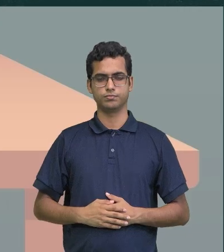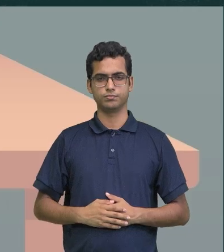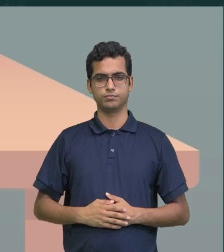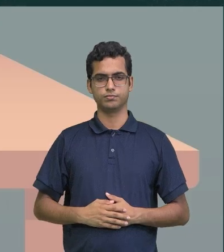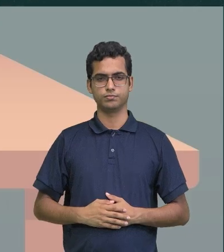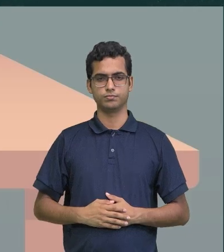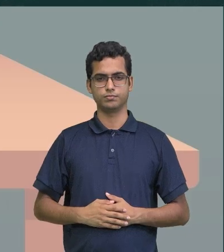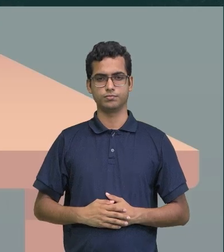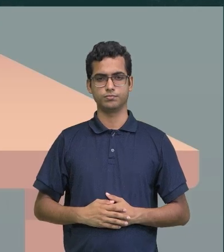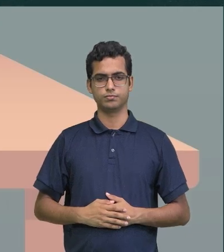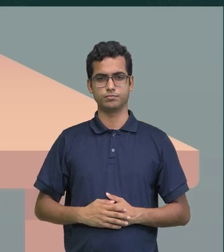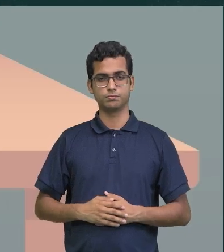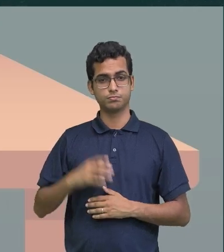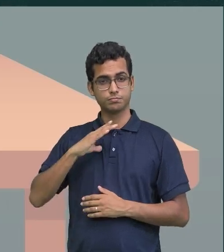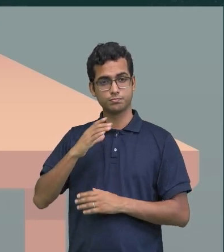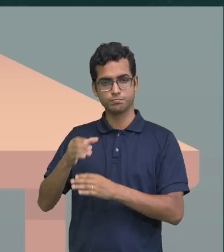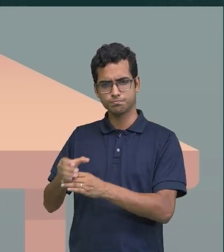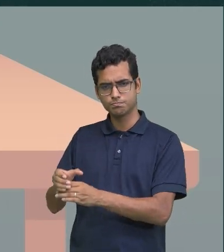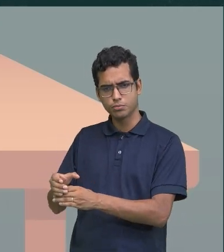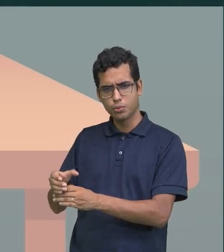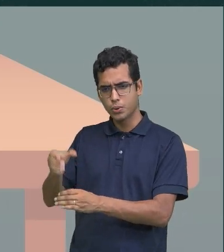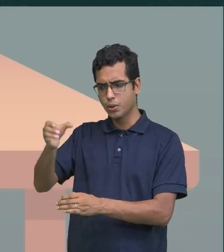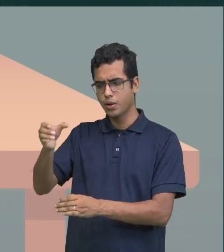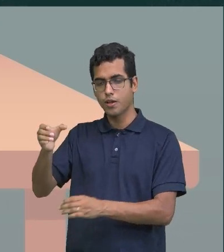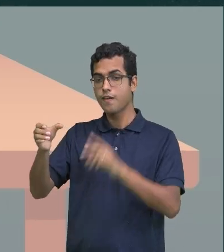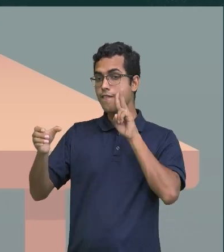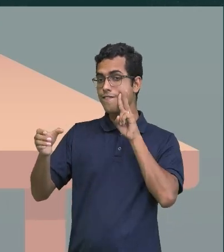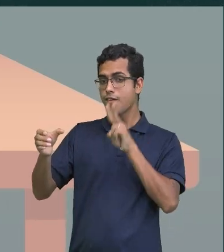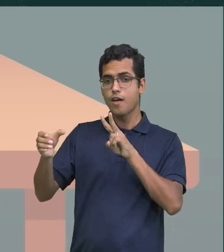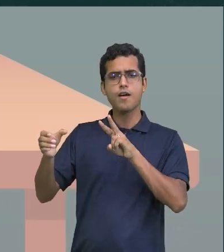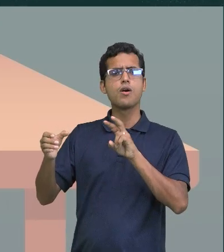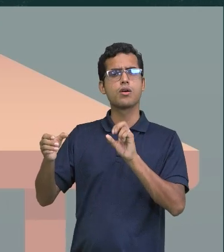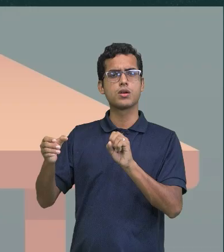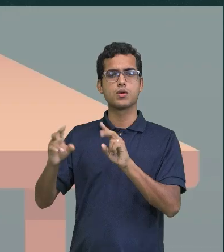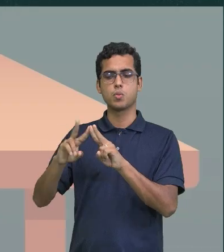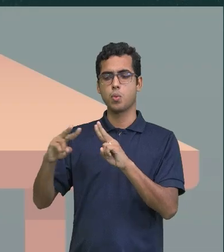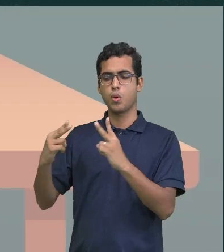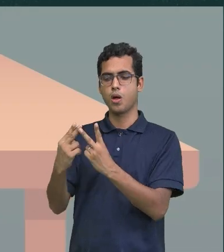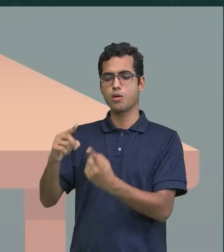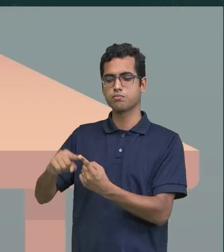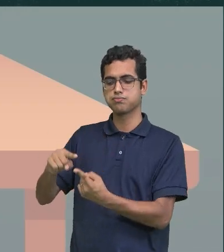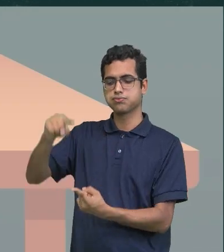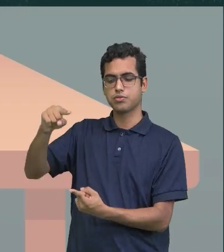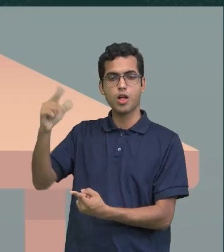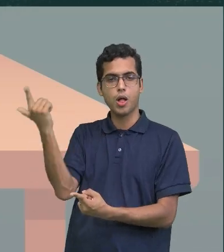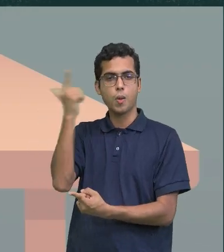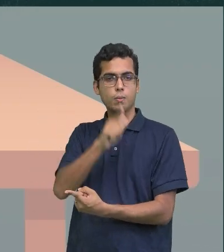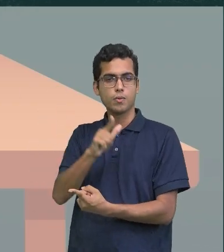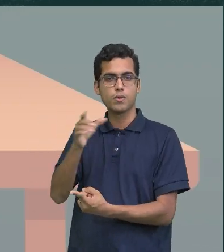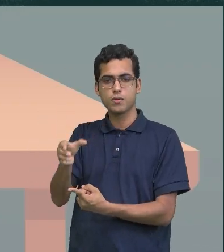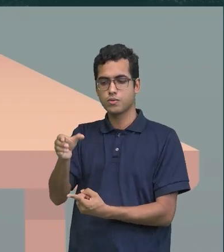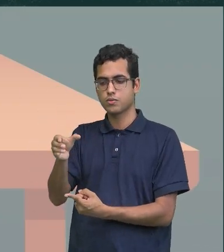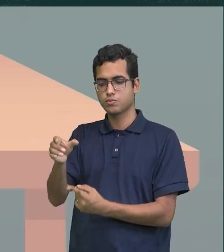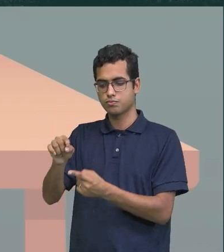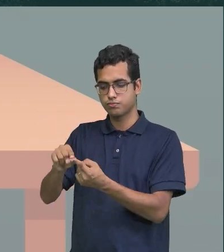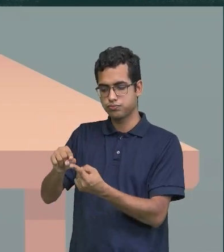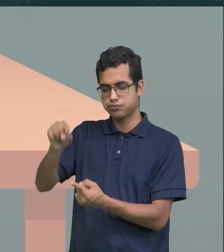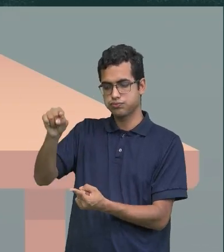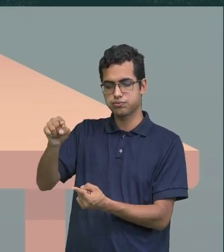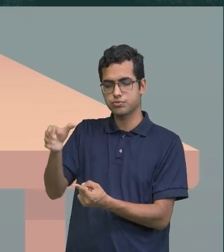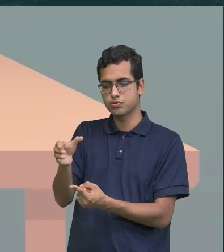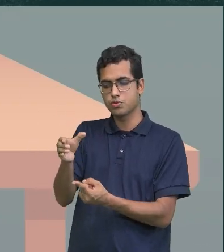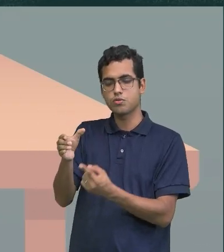Ao segurar esta garrafa, o que você vê é o volume total dela. Isso inclui todo o vidro por fora. Mas